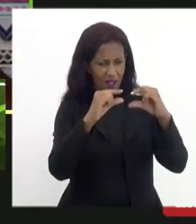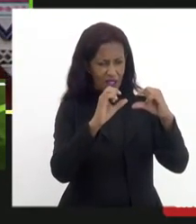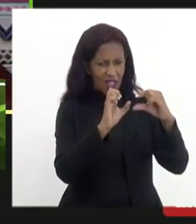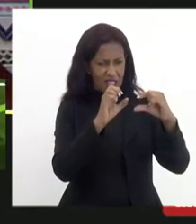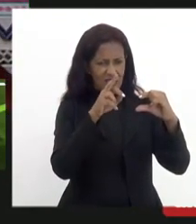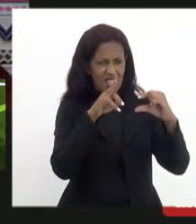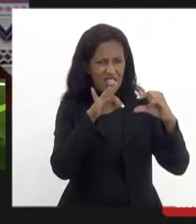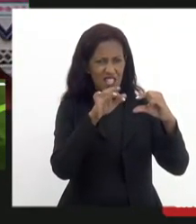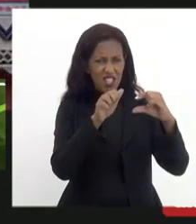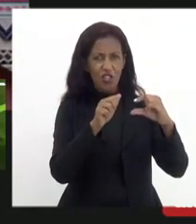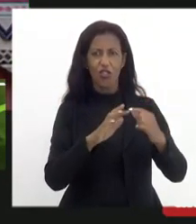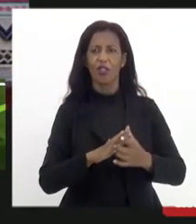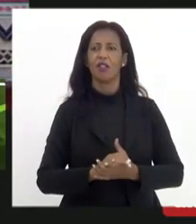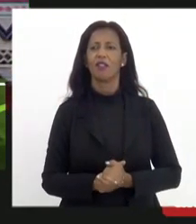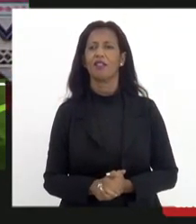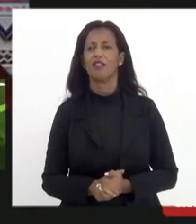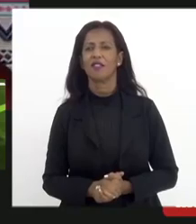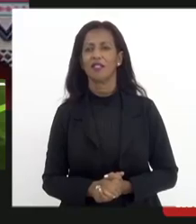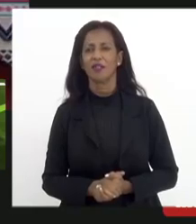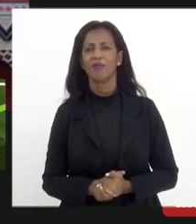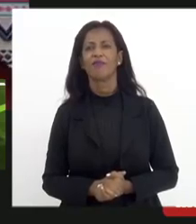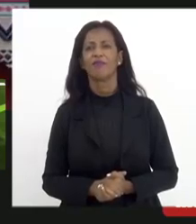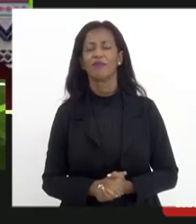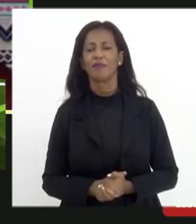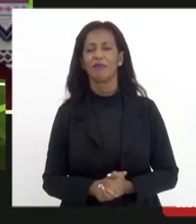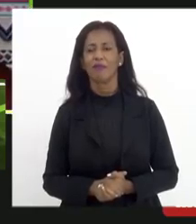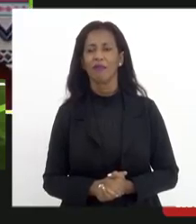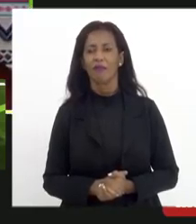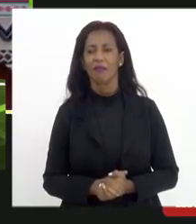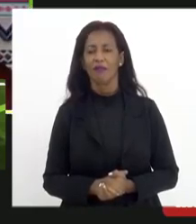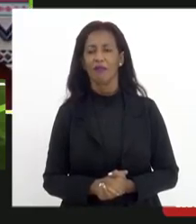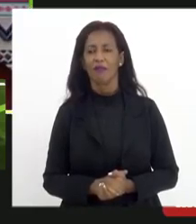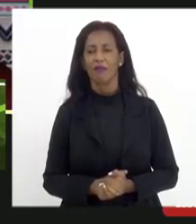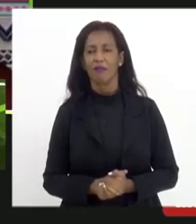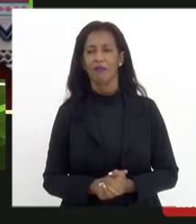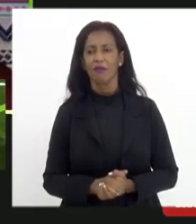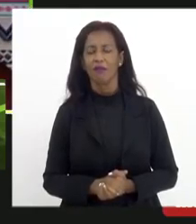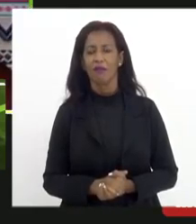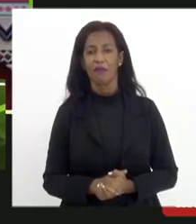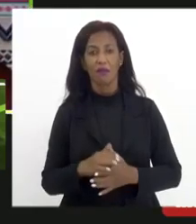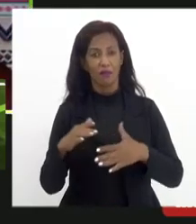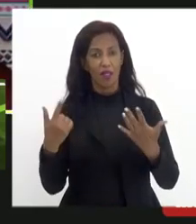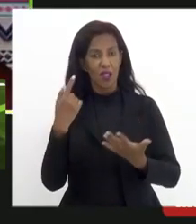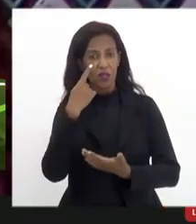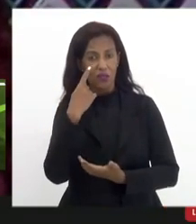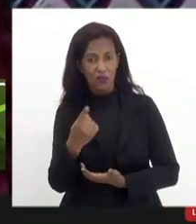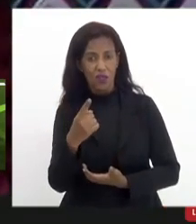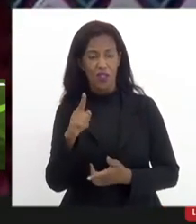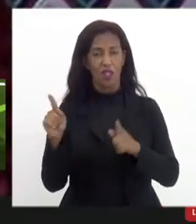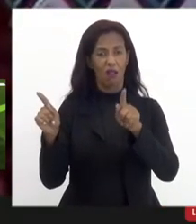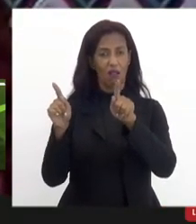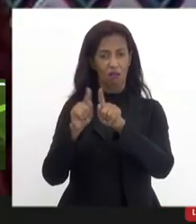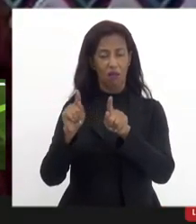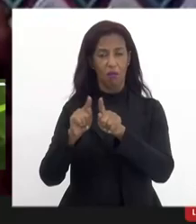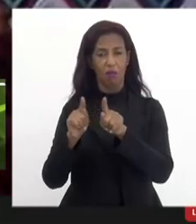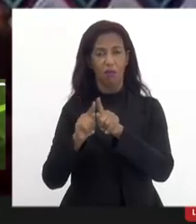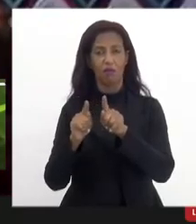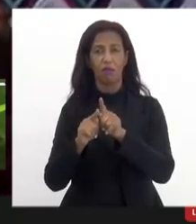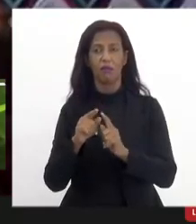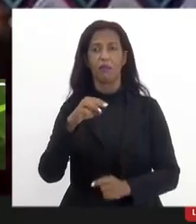é a Mônica Costa que está... Então, eu vi aqui também, antes de você falar,